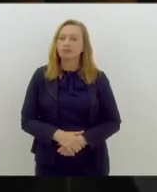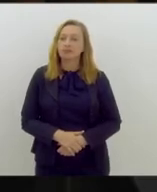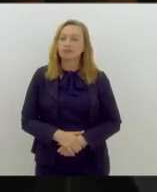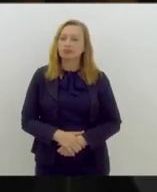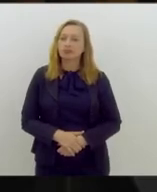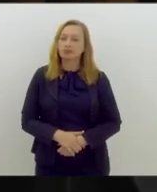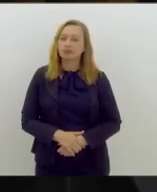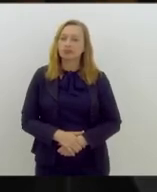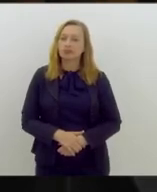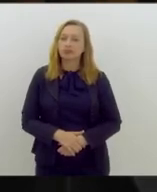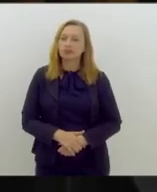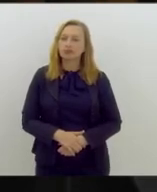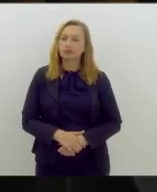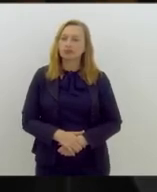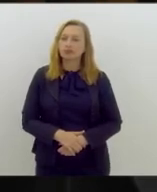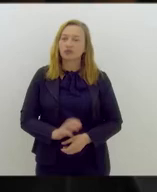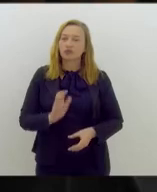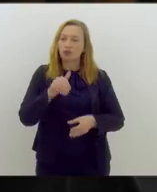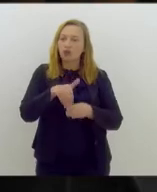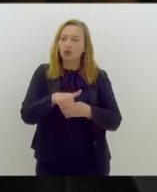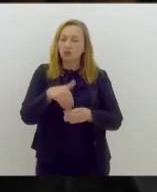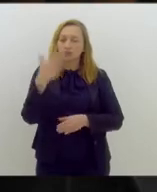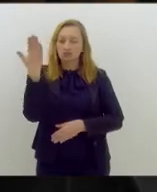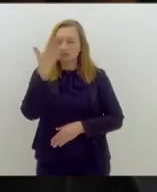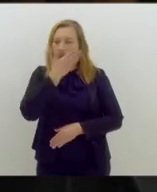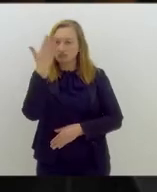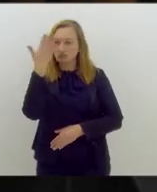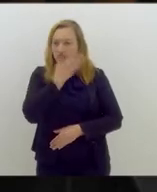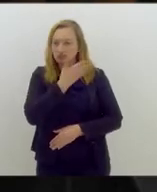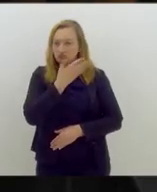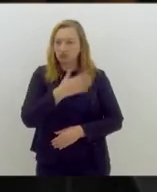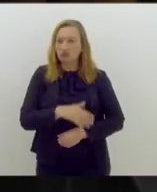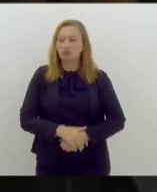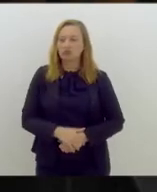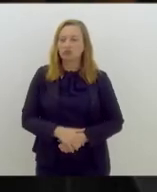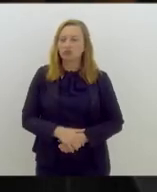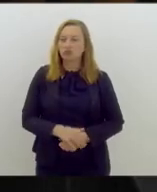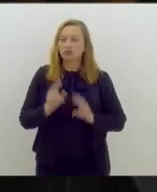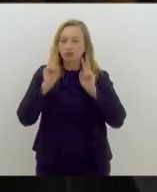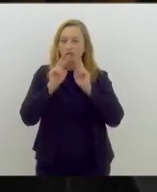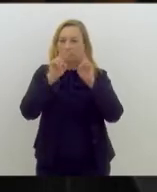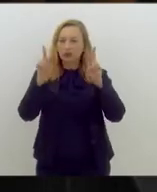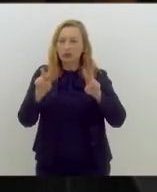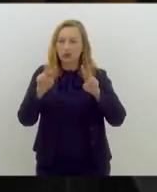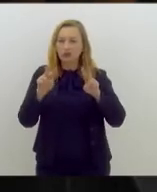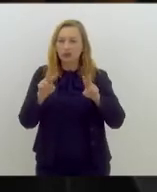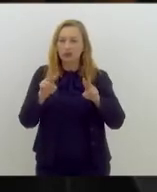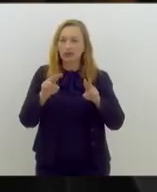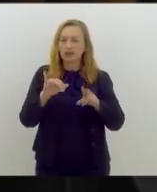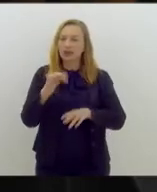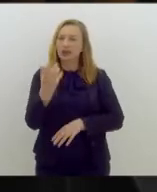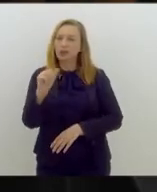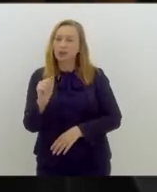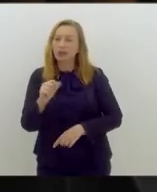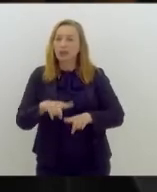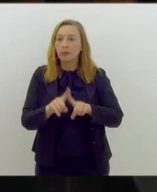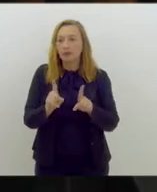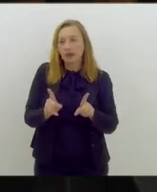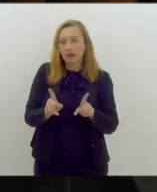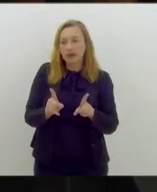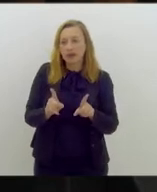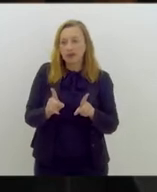um voto invisível seu ponto de vista da campanha mas que se